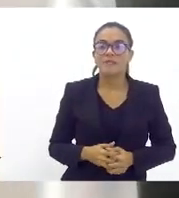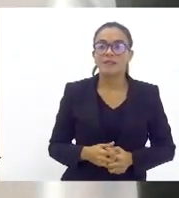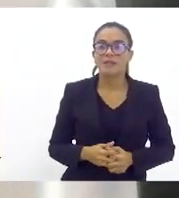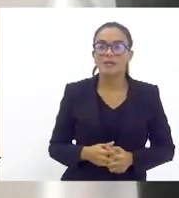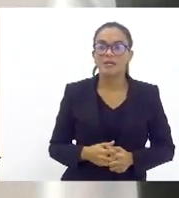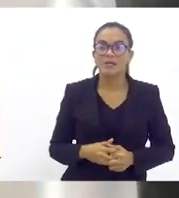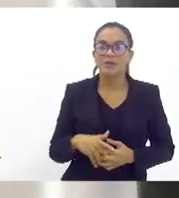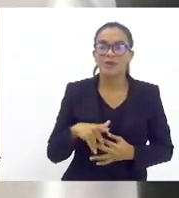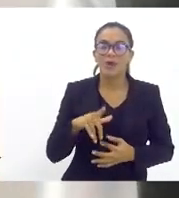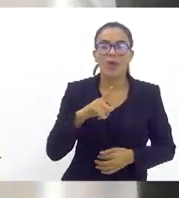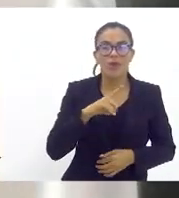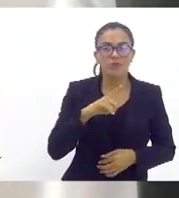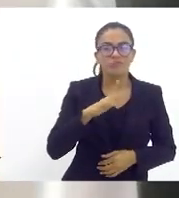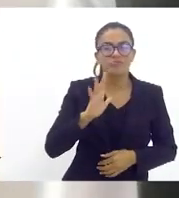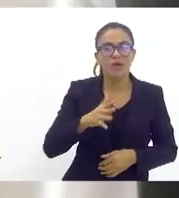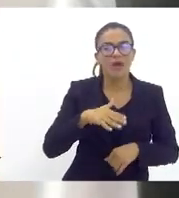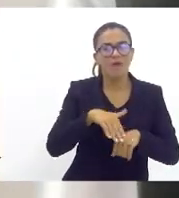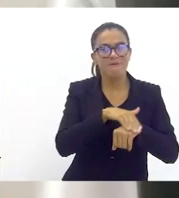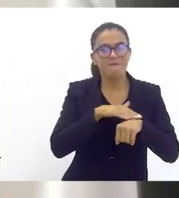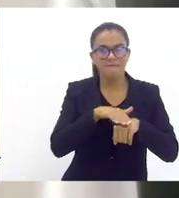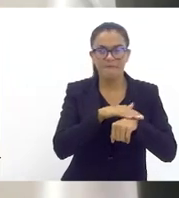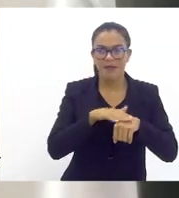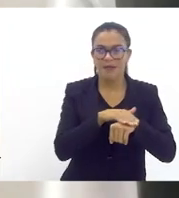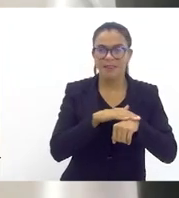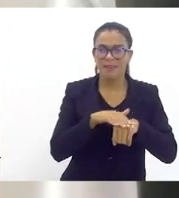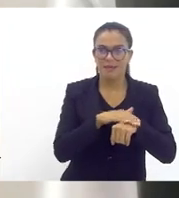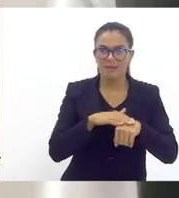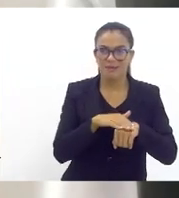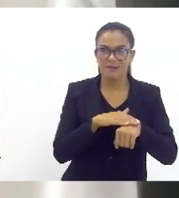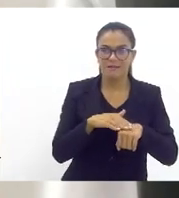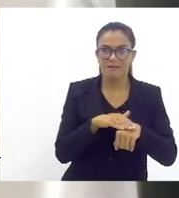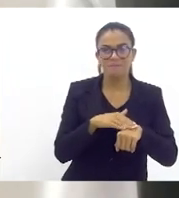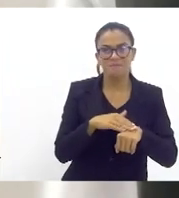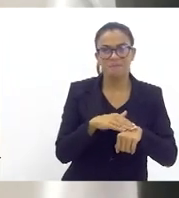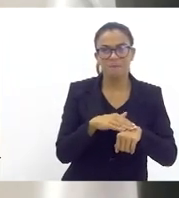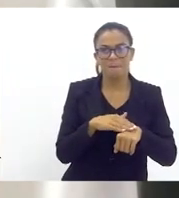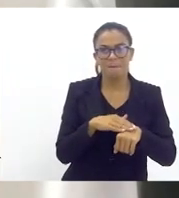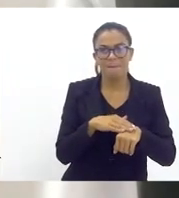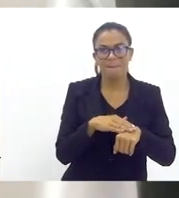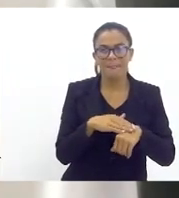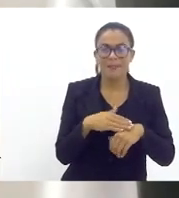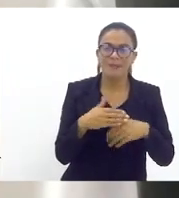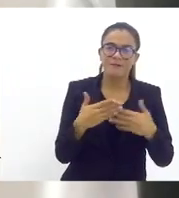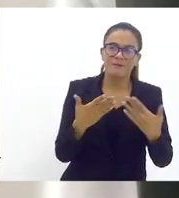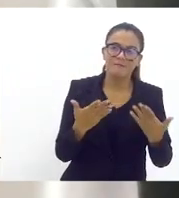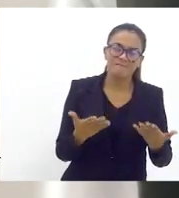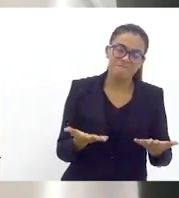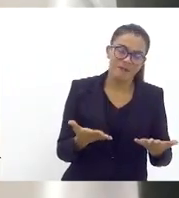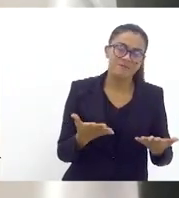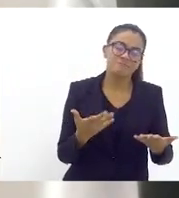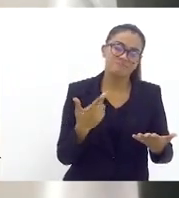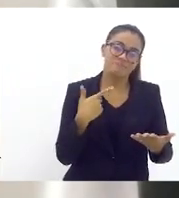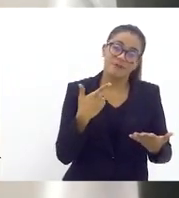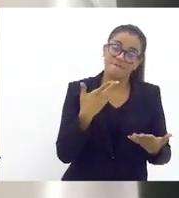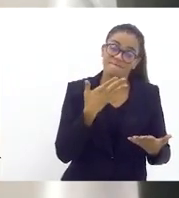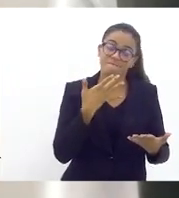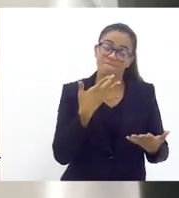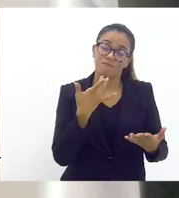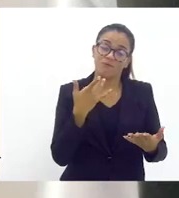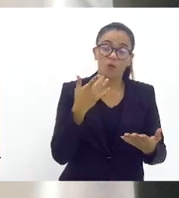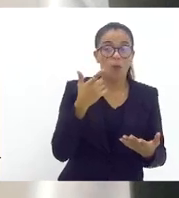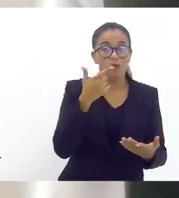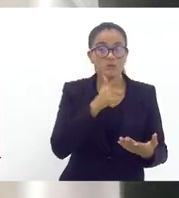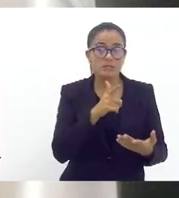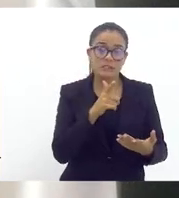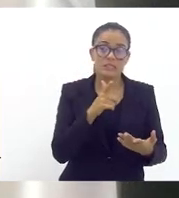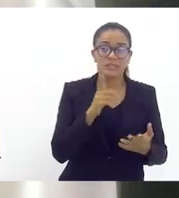Eu tenho dito, e acho que talvez vá ser o mote da nossa atuação parlamentar, pelo menos por